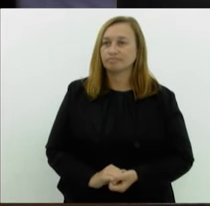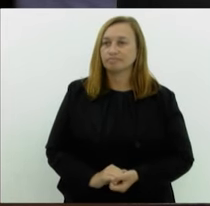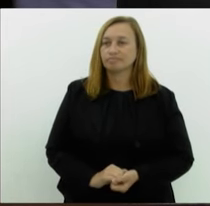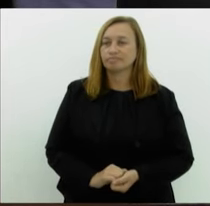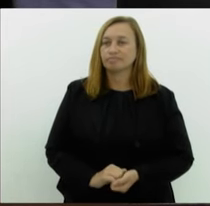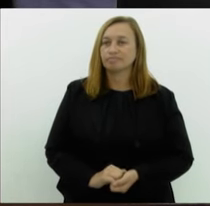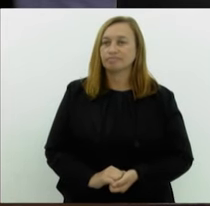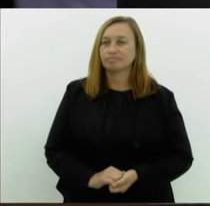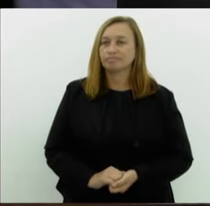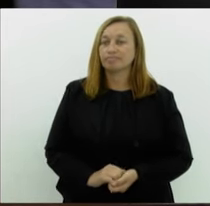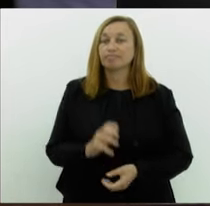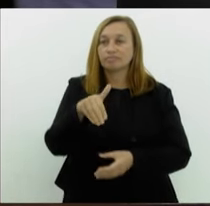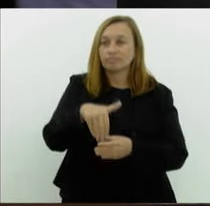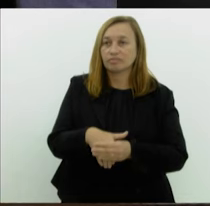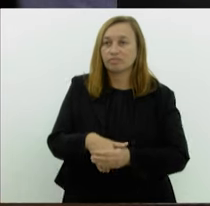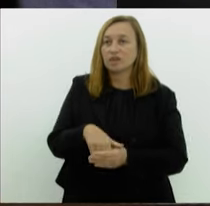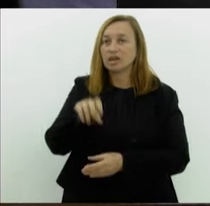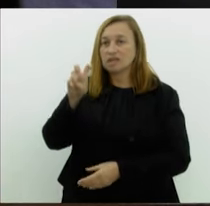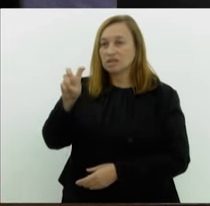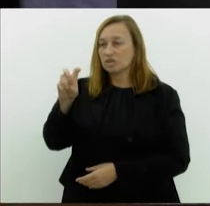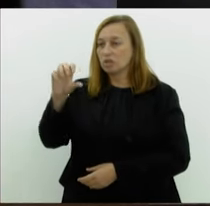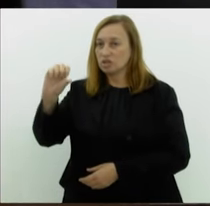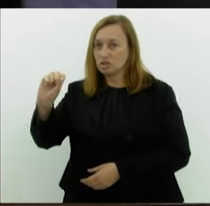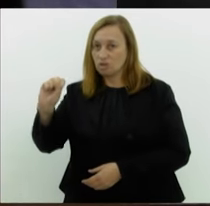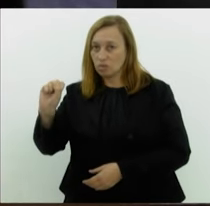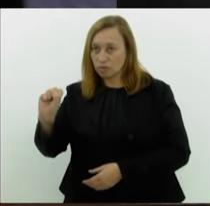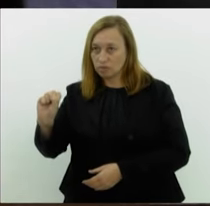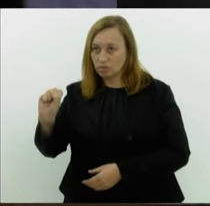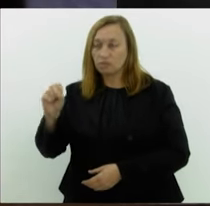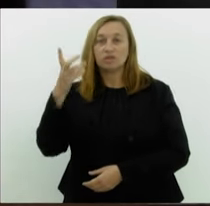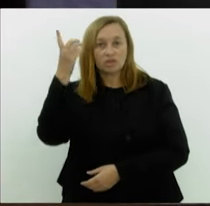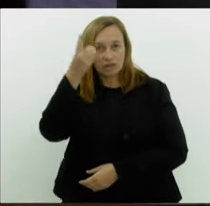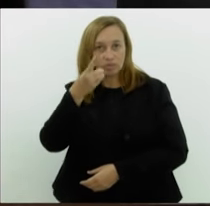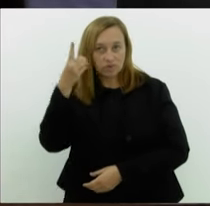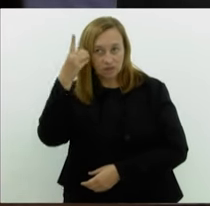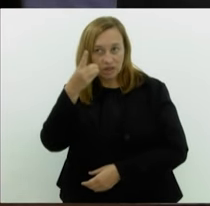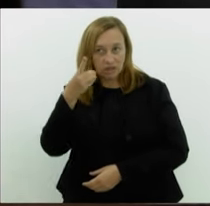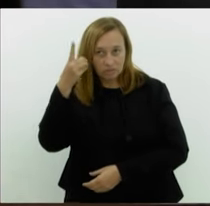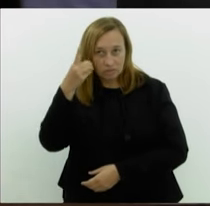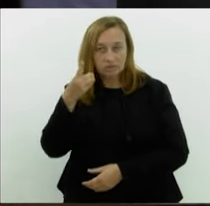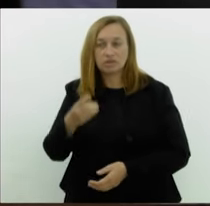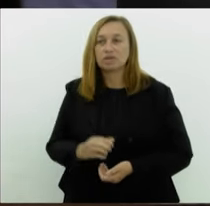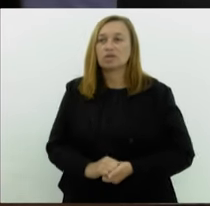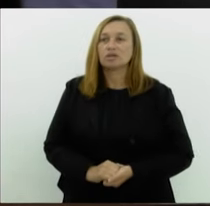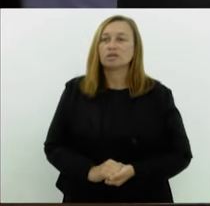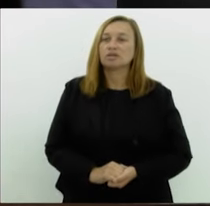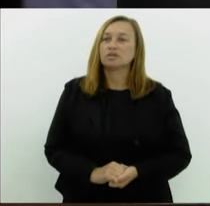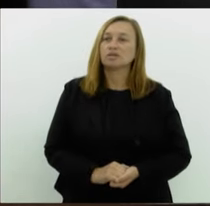declarar o resultado. Votaram 58 deputados.